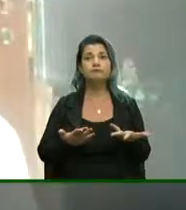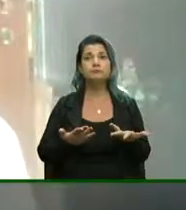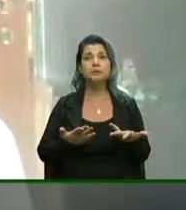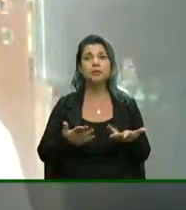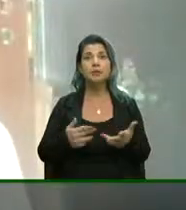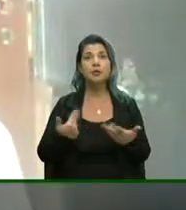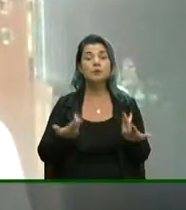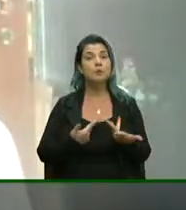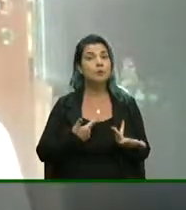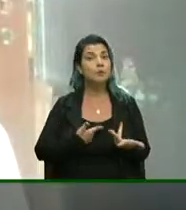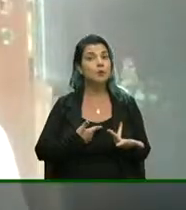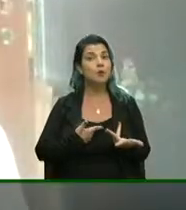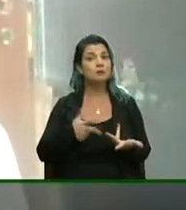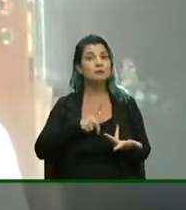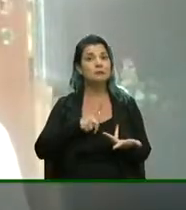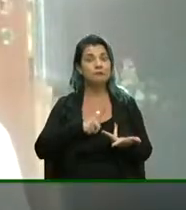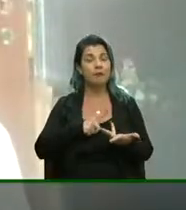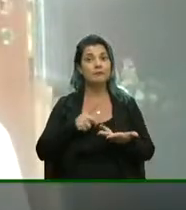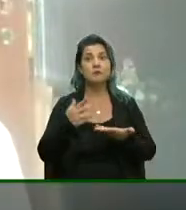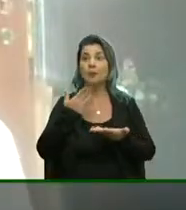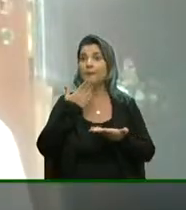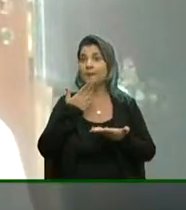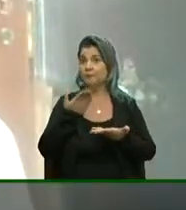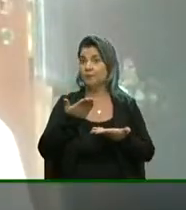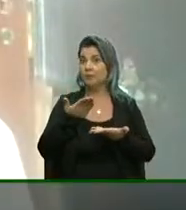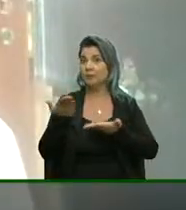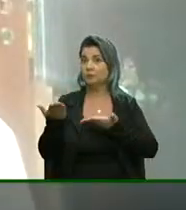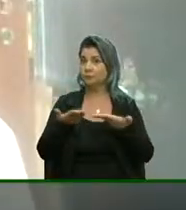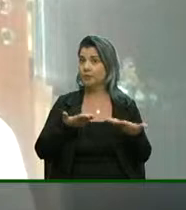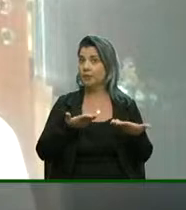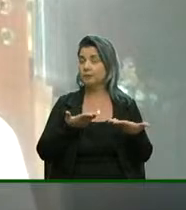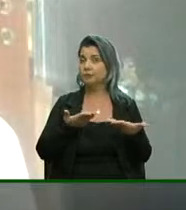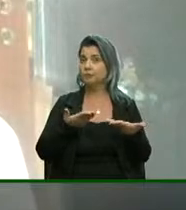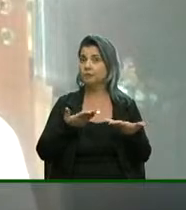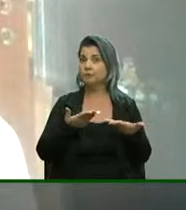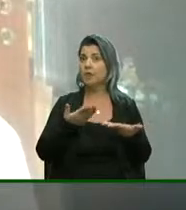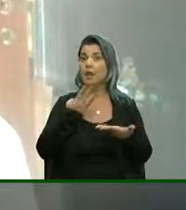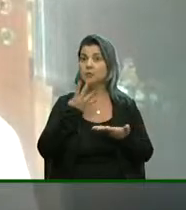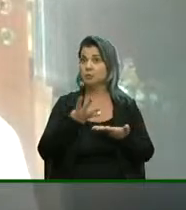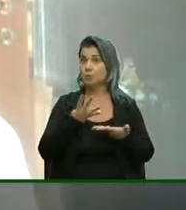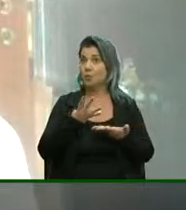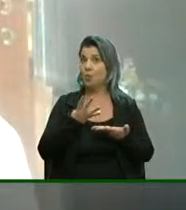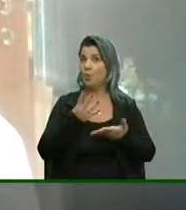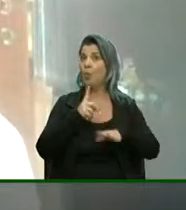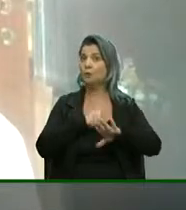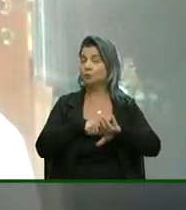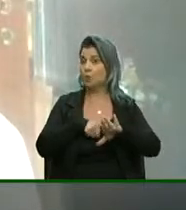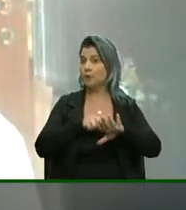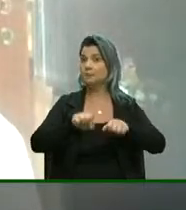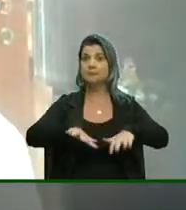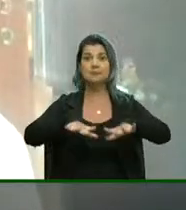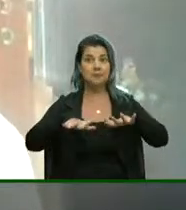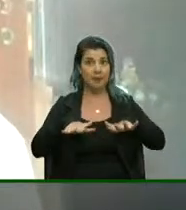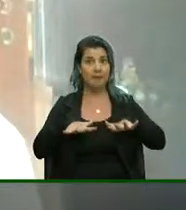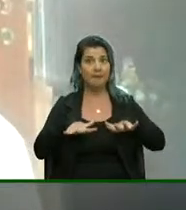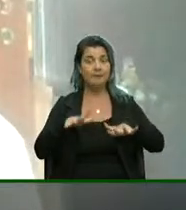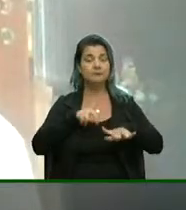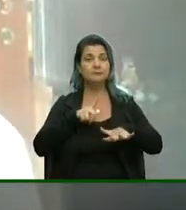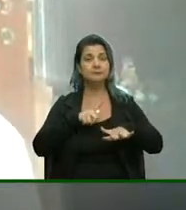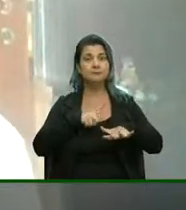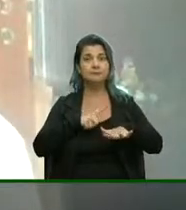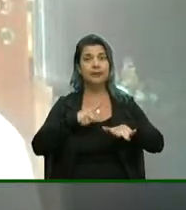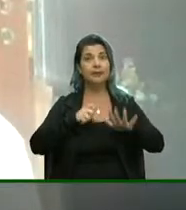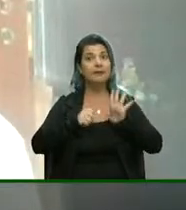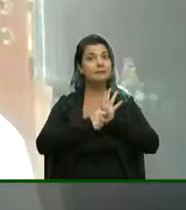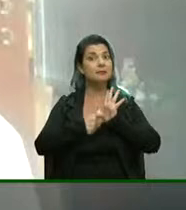termos, inclusive, por Vossa Excelência, convocado às 16 horas um ato importante que a Assembleia Legislativa tem executado em todos